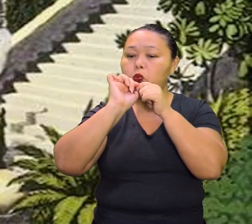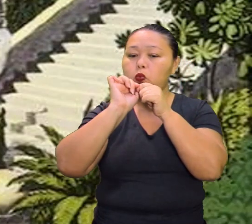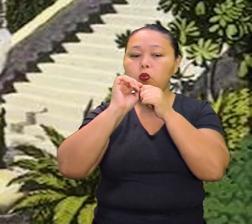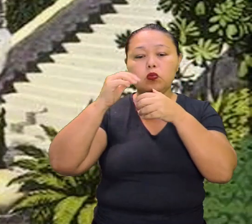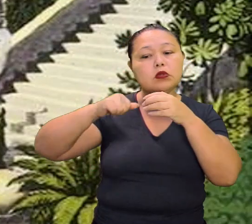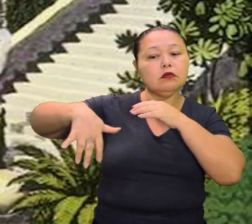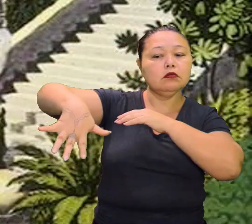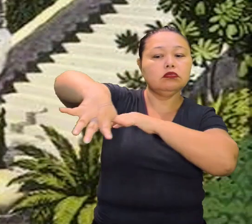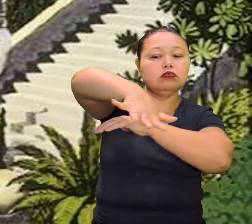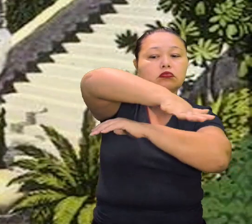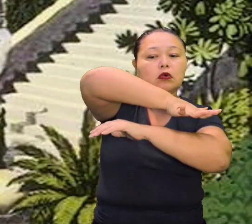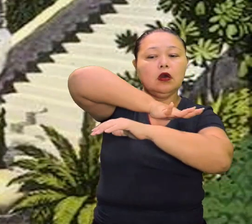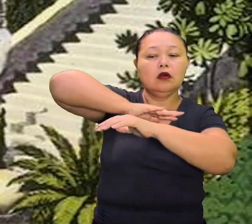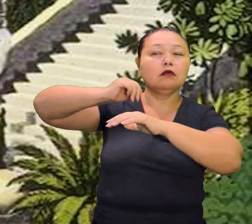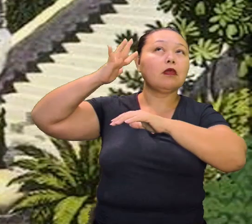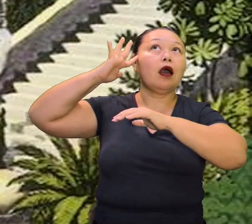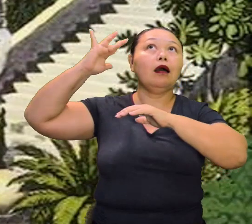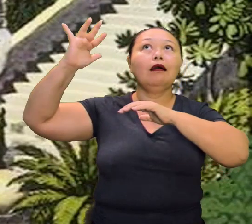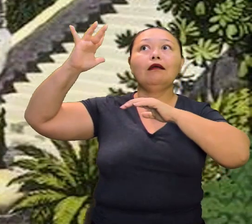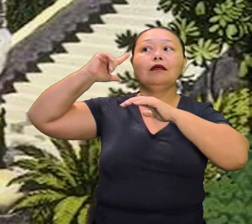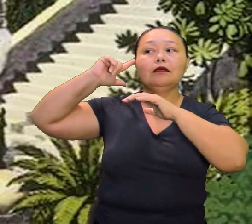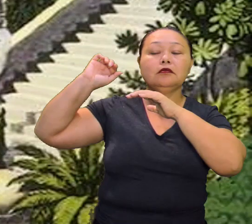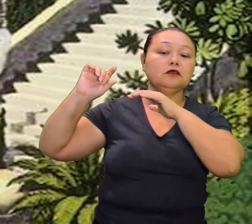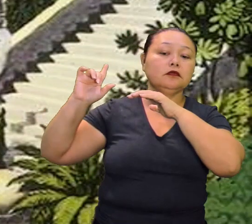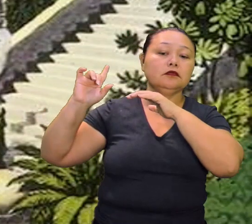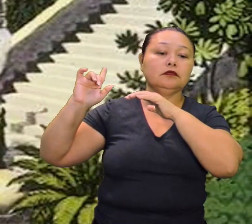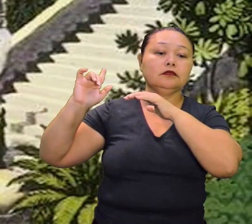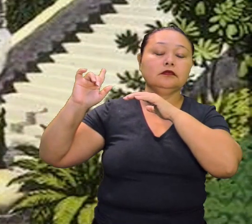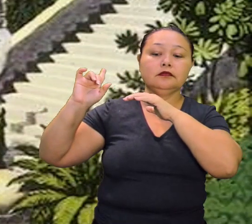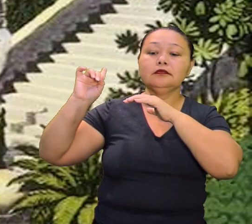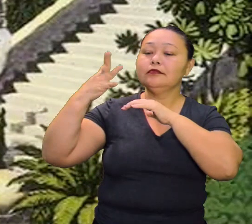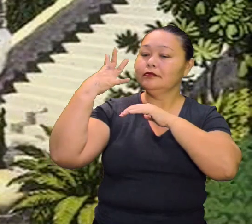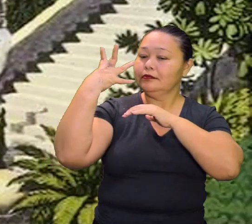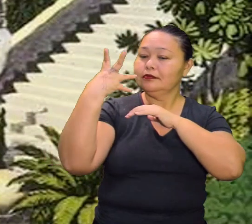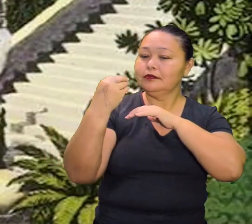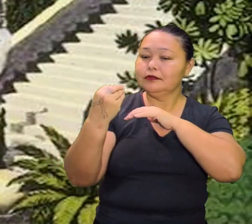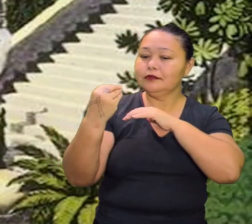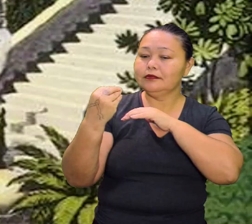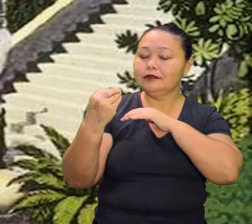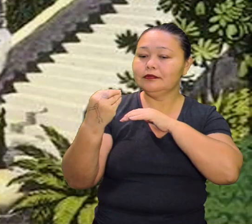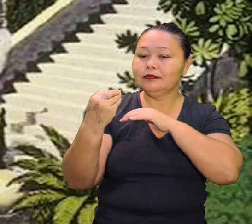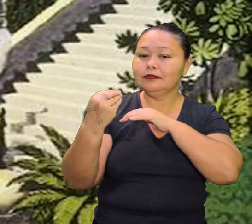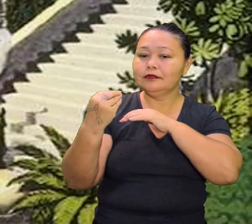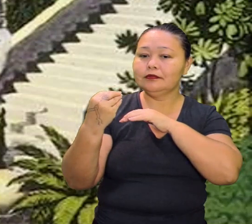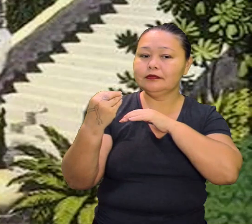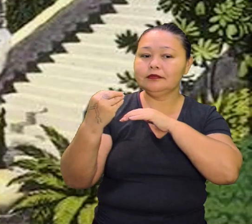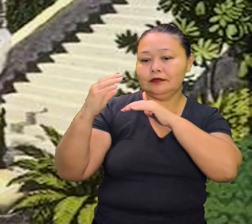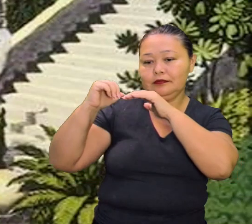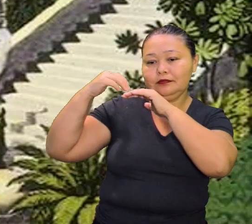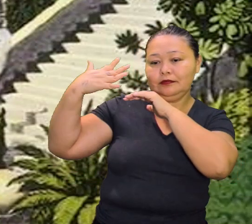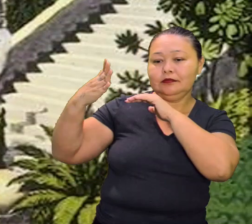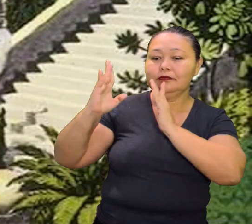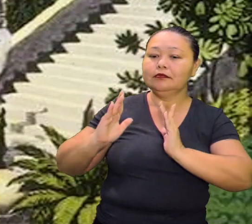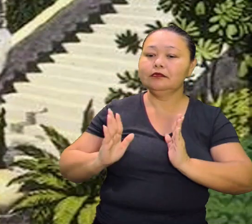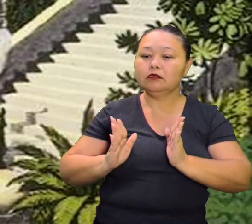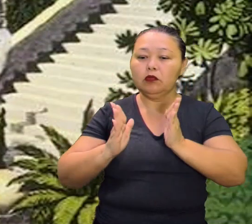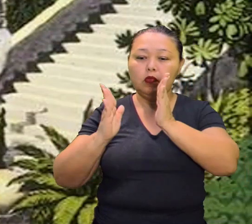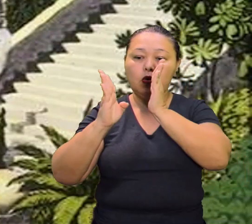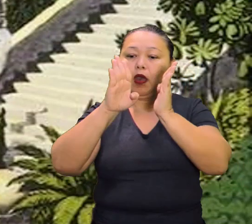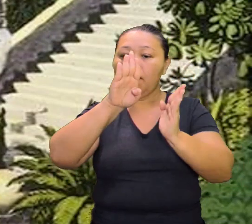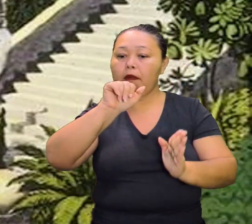dentro do imaginário, seria muito bonito. E lá atrás, a Torre de Babel.